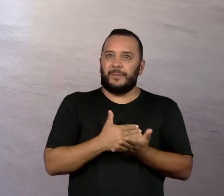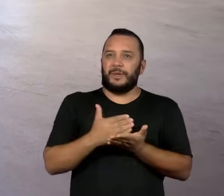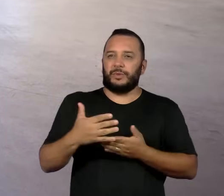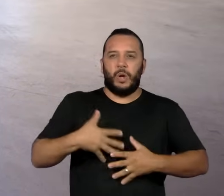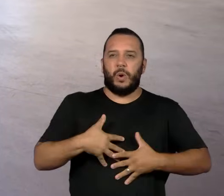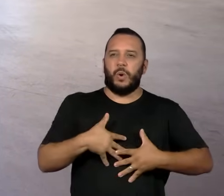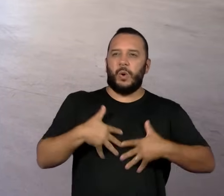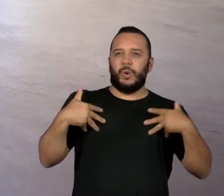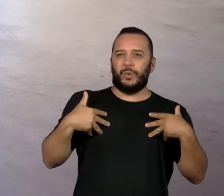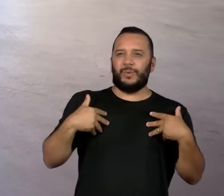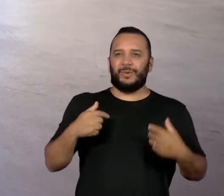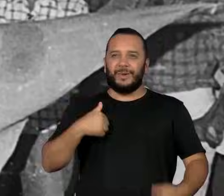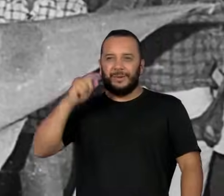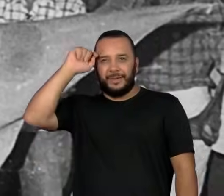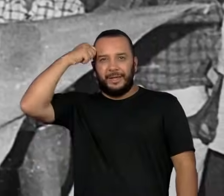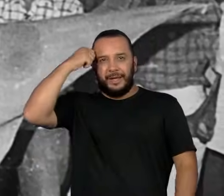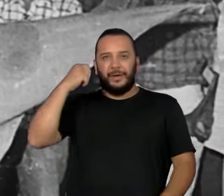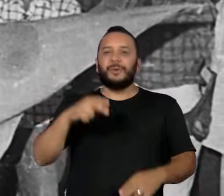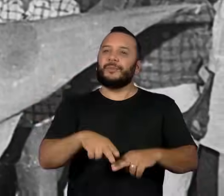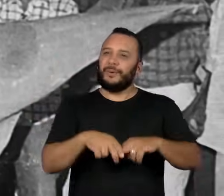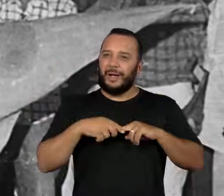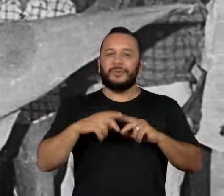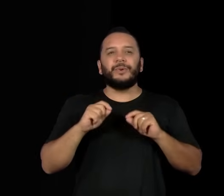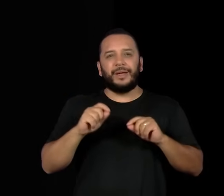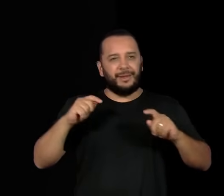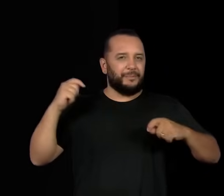de ser negro com os bailes.